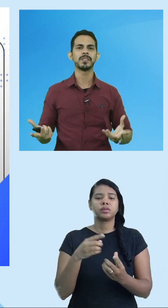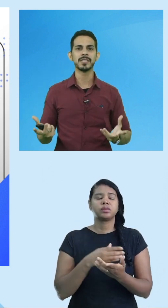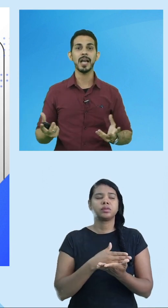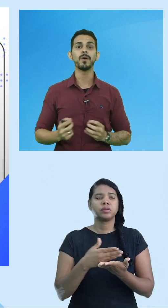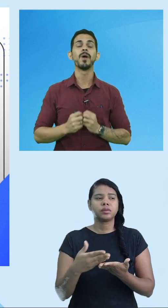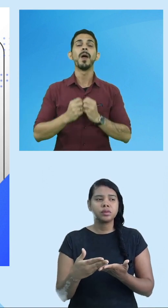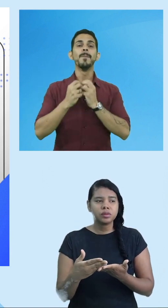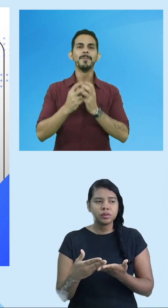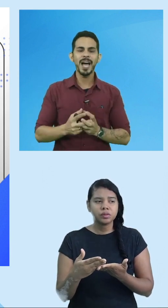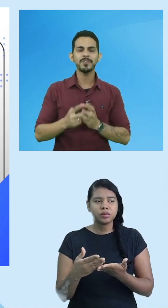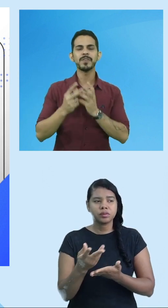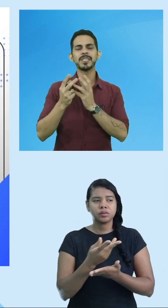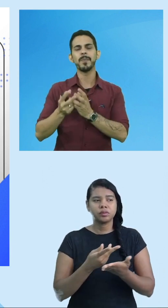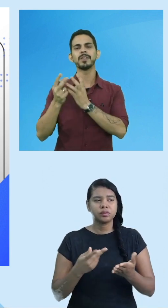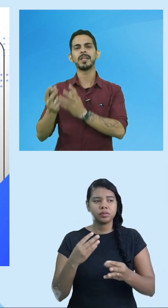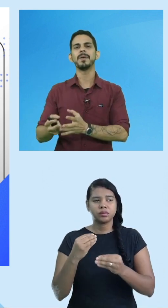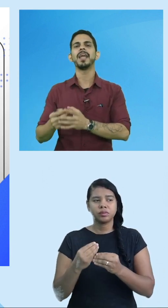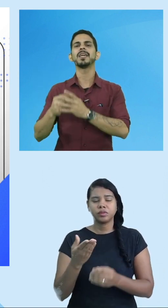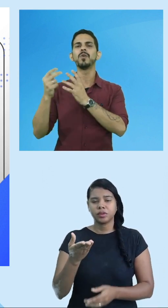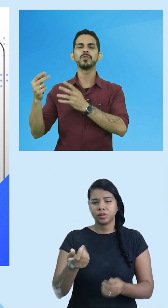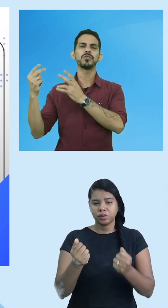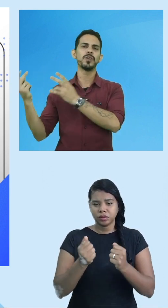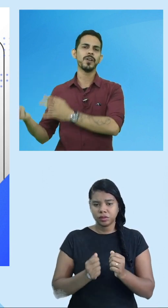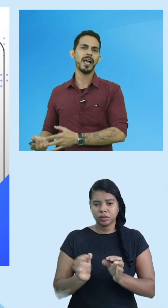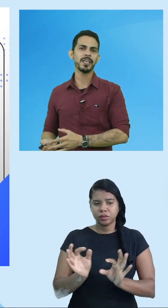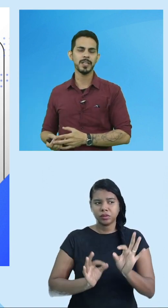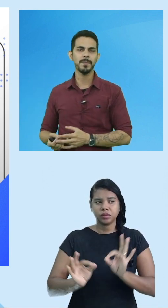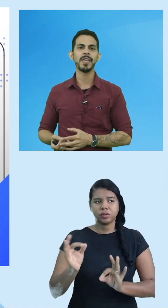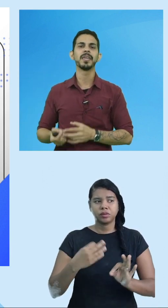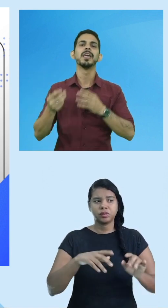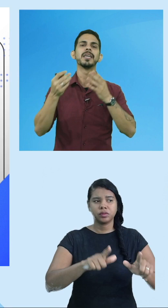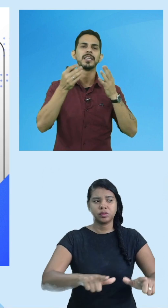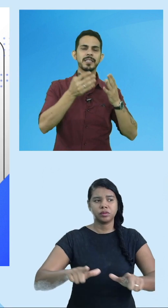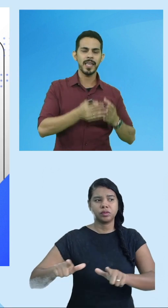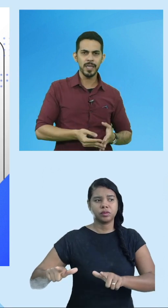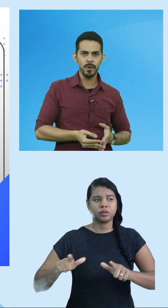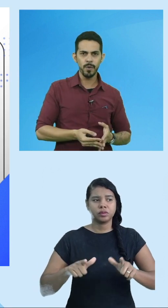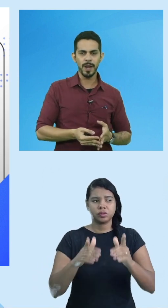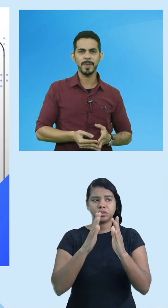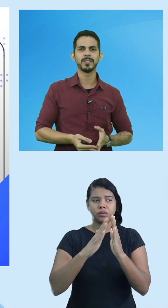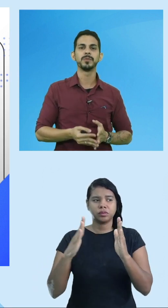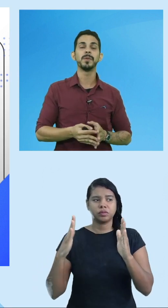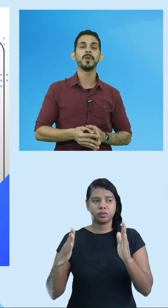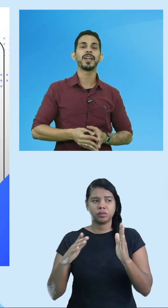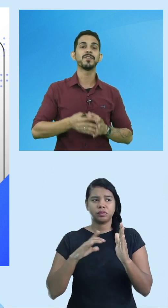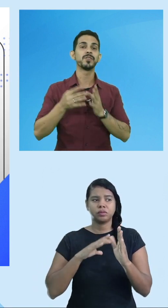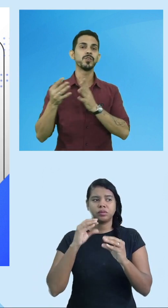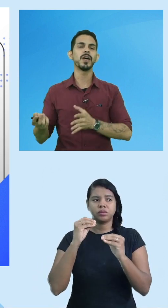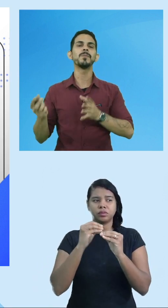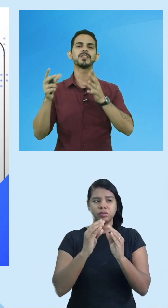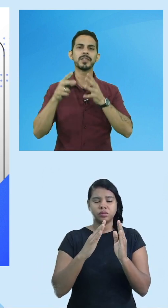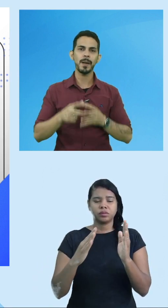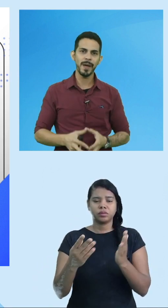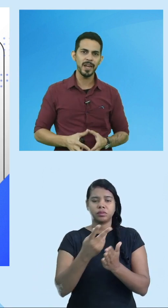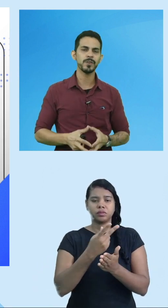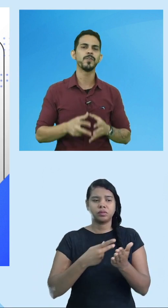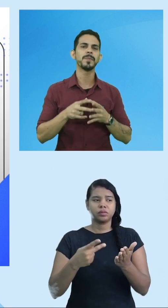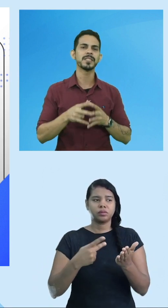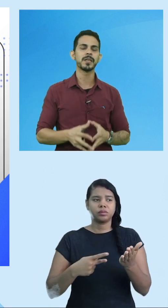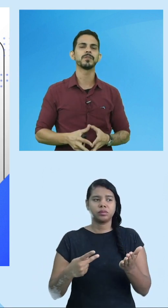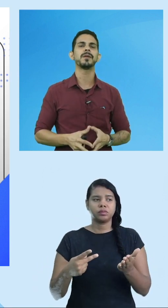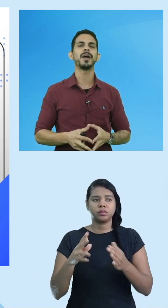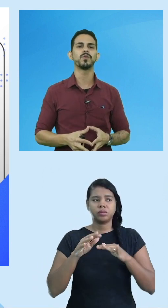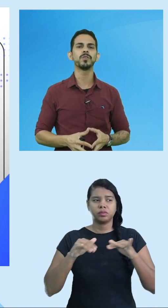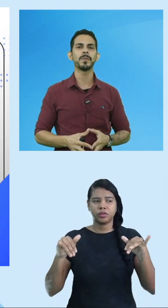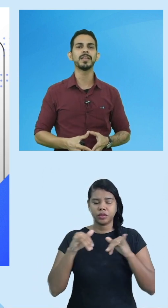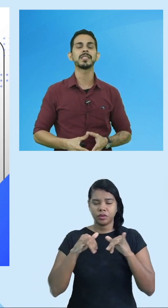cria um tesouro, mas você pode trabalhar em outros locais também, que tenham elementos bibliográficos ou não, mas que trabalhem com